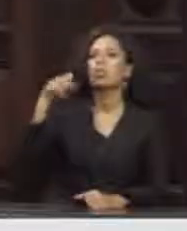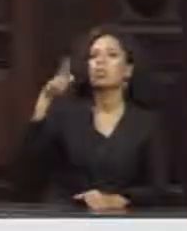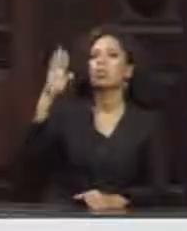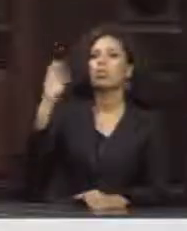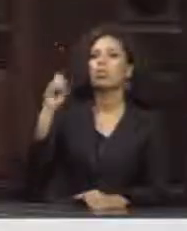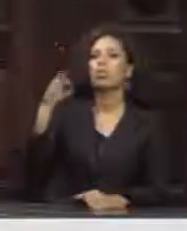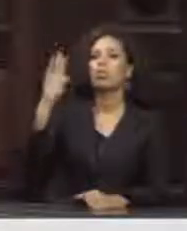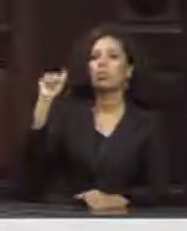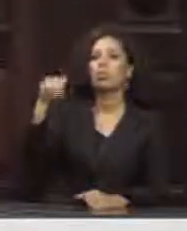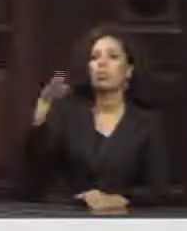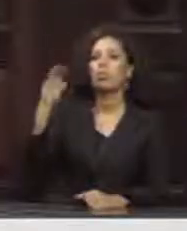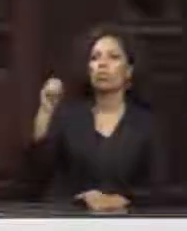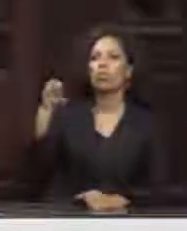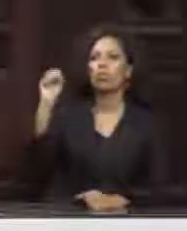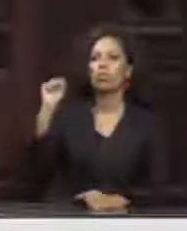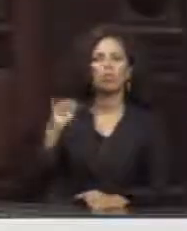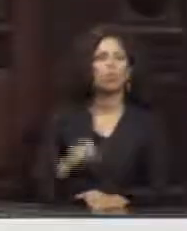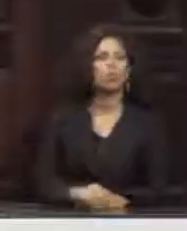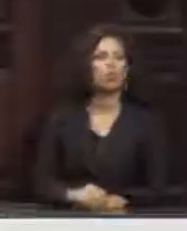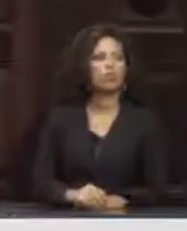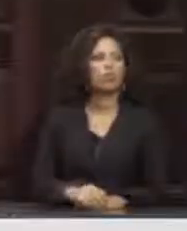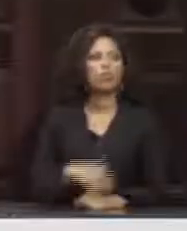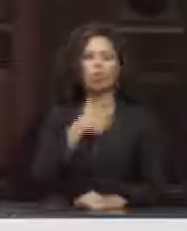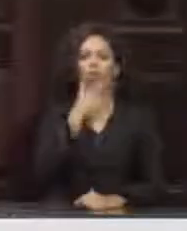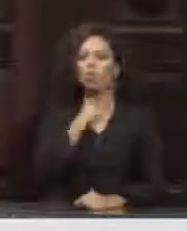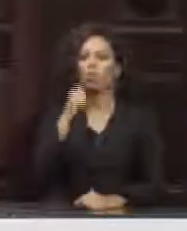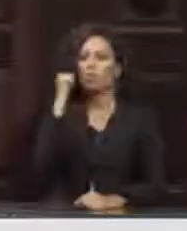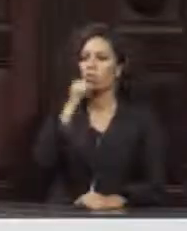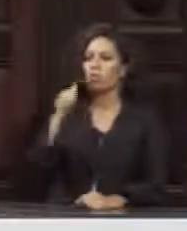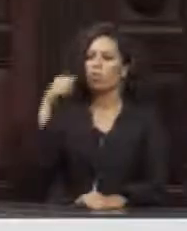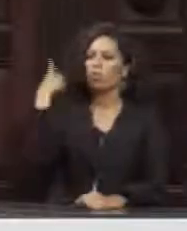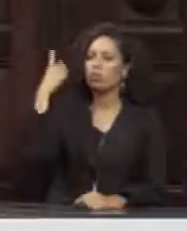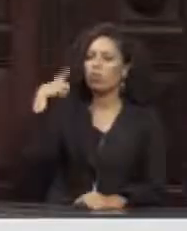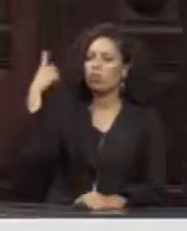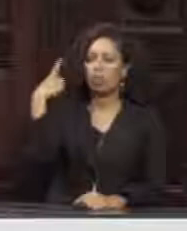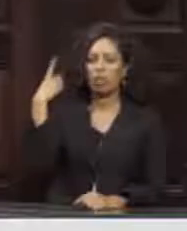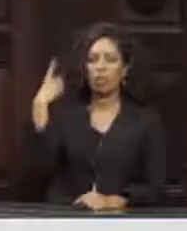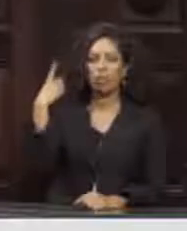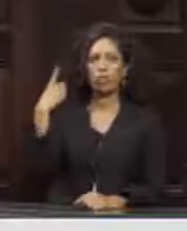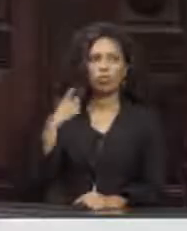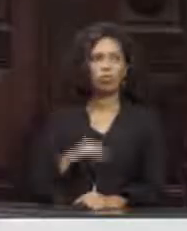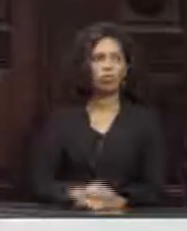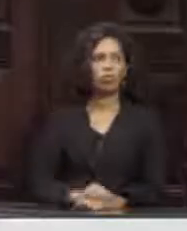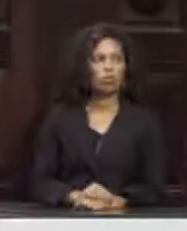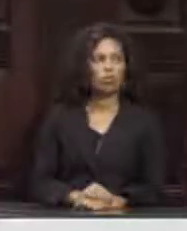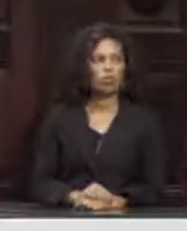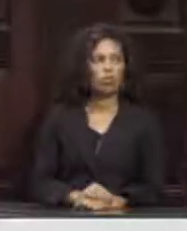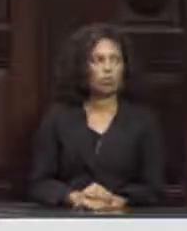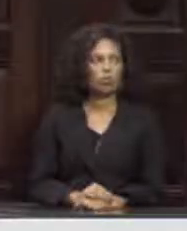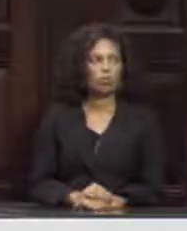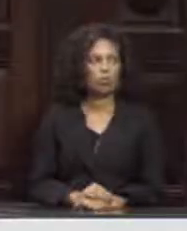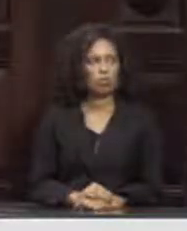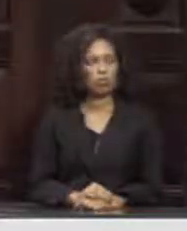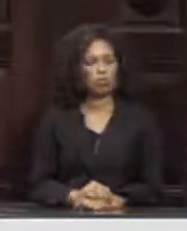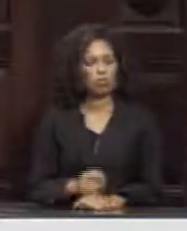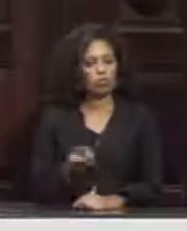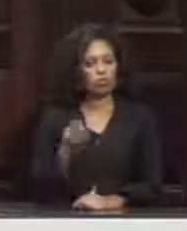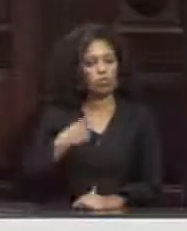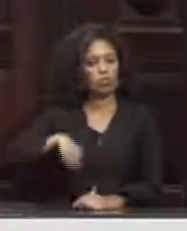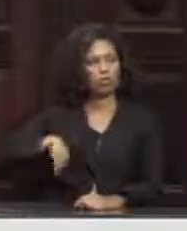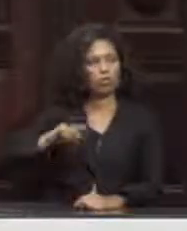Senhor presidente, senhoras e senhores deputados, enquanto aguardava, senhor